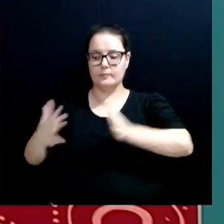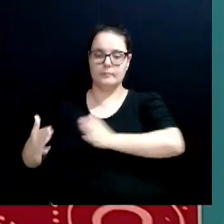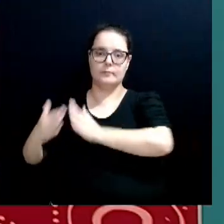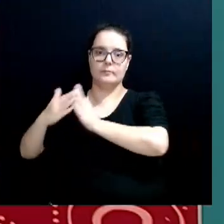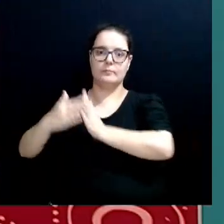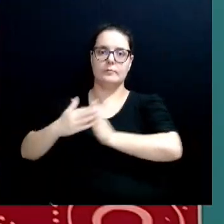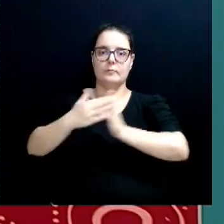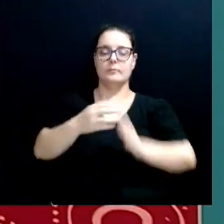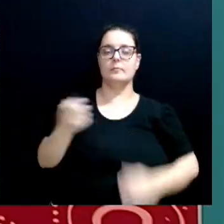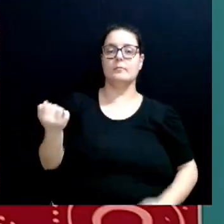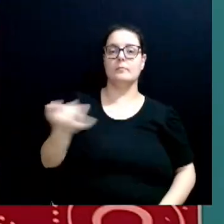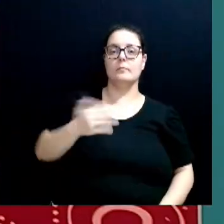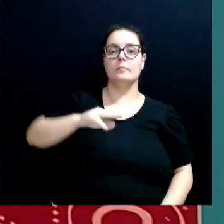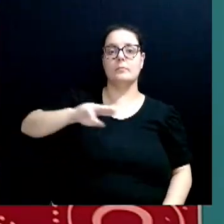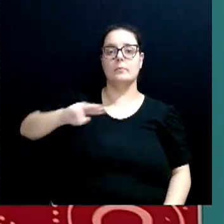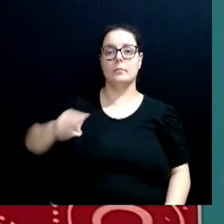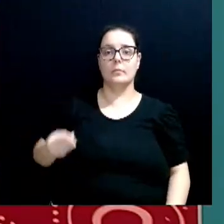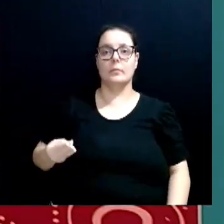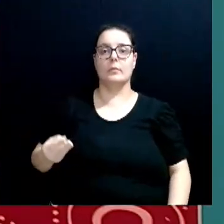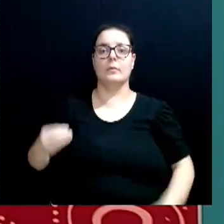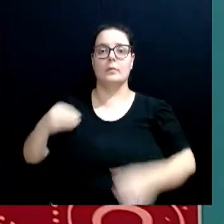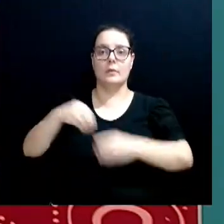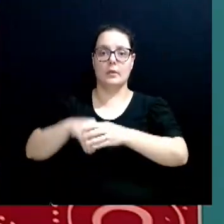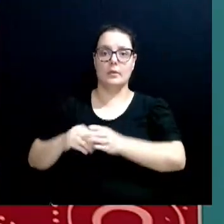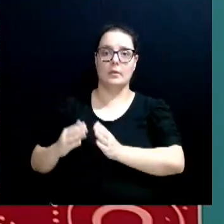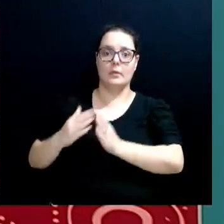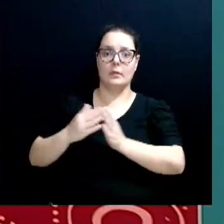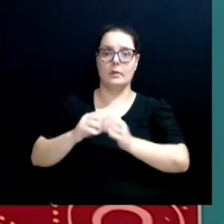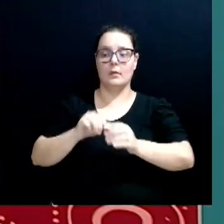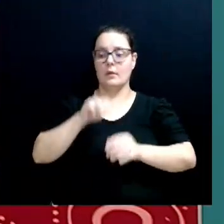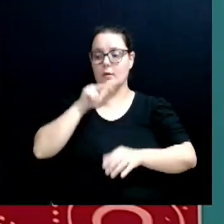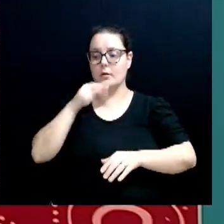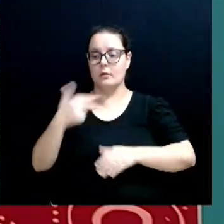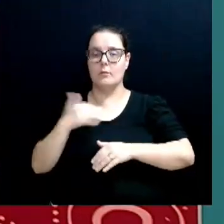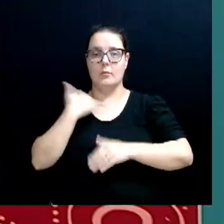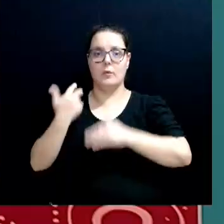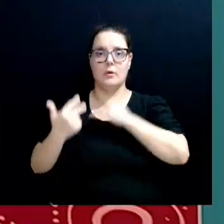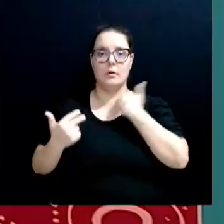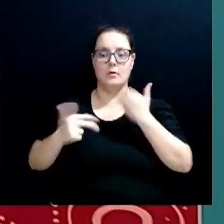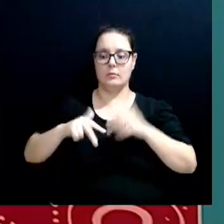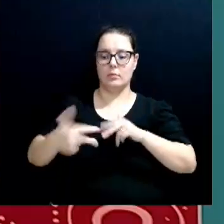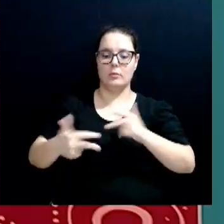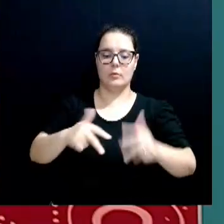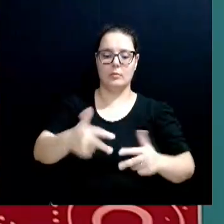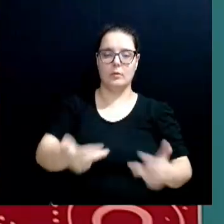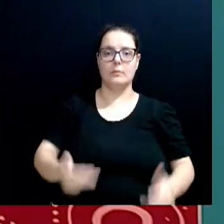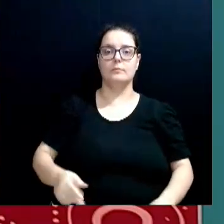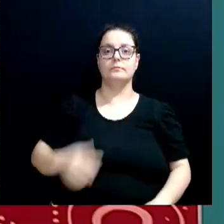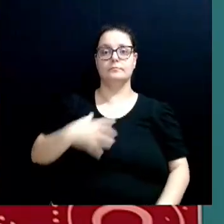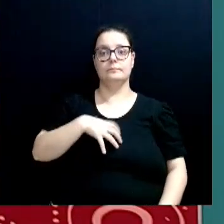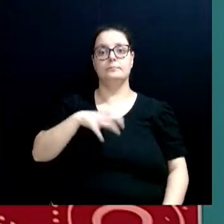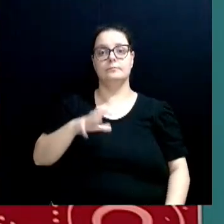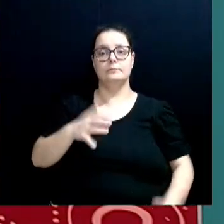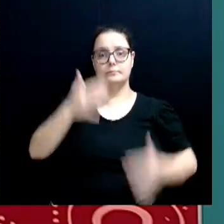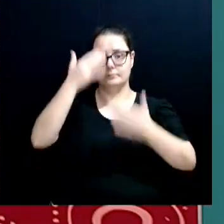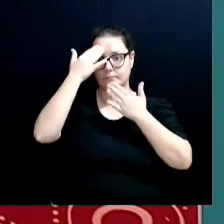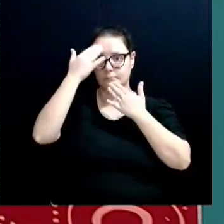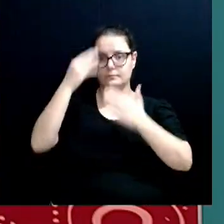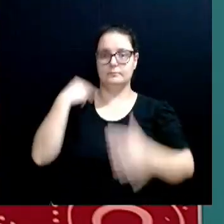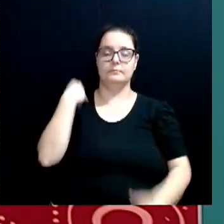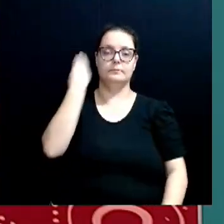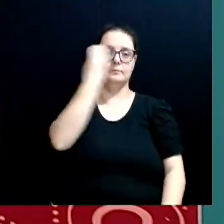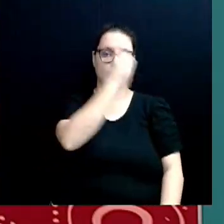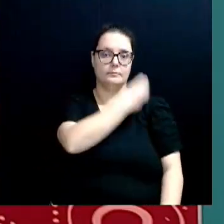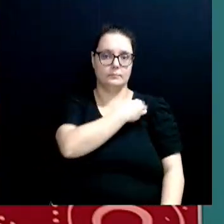negras ficaram dentro daquele Atlântico. Então, é sobre isso. Mas agradecer a Nossa Senhora